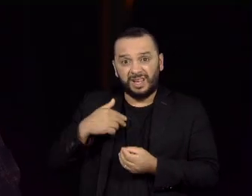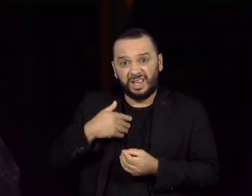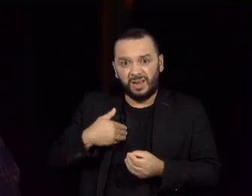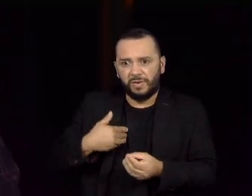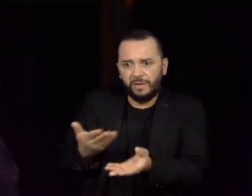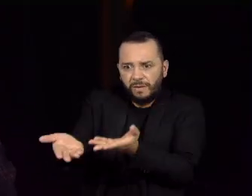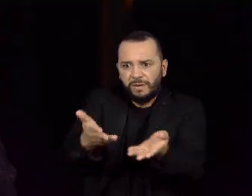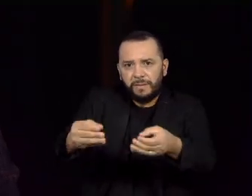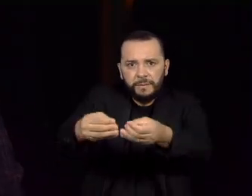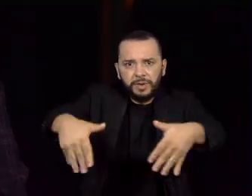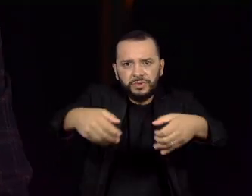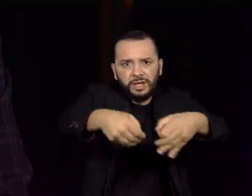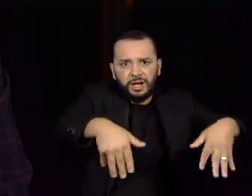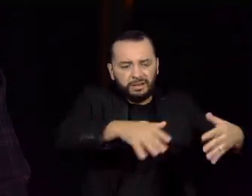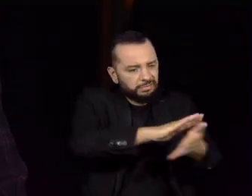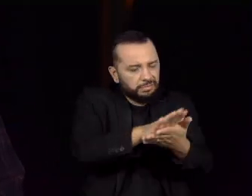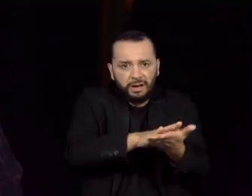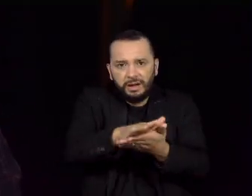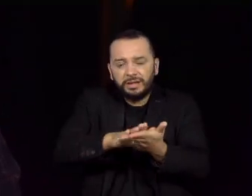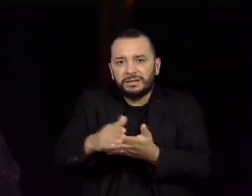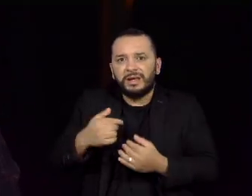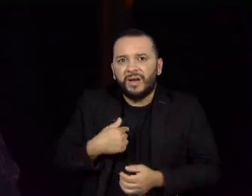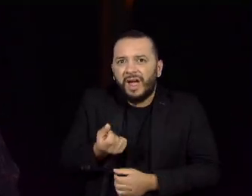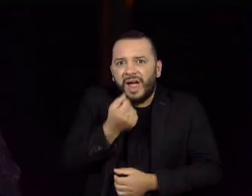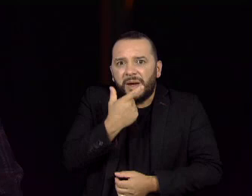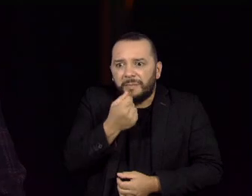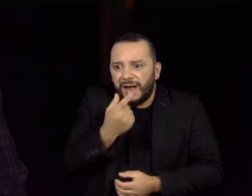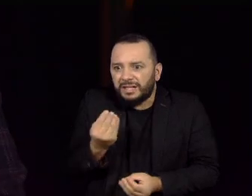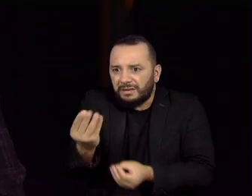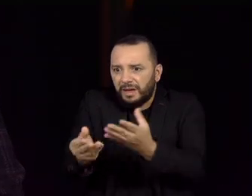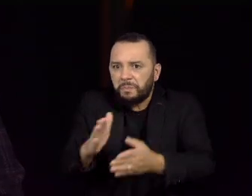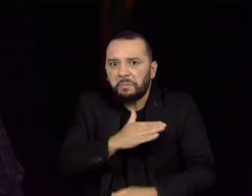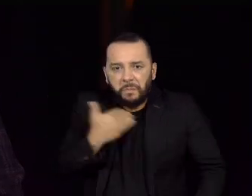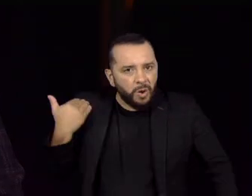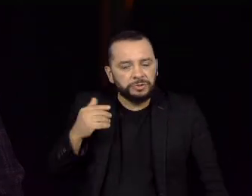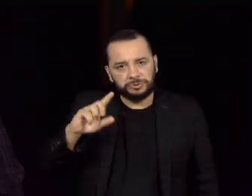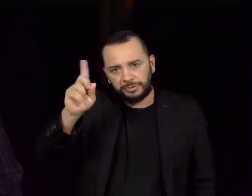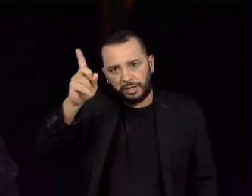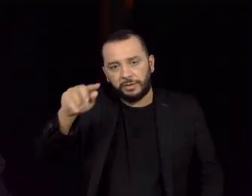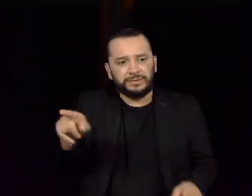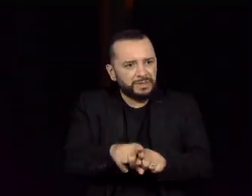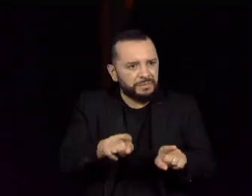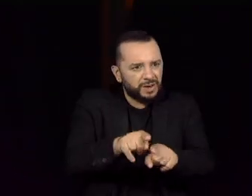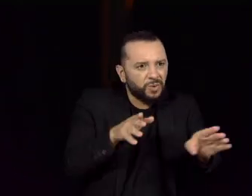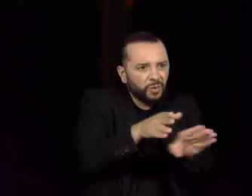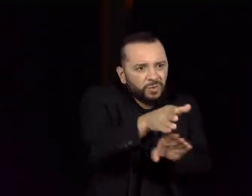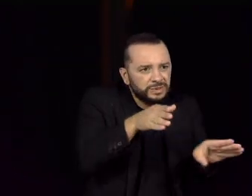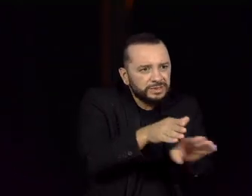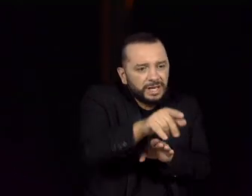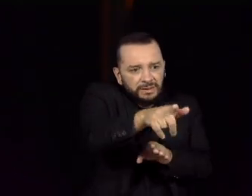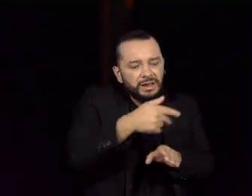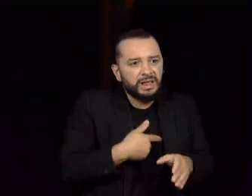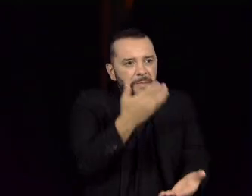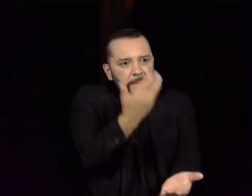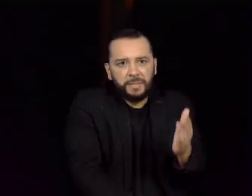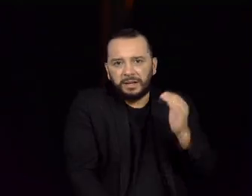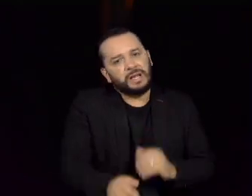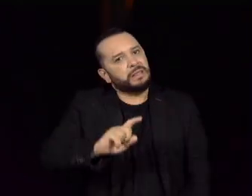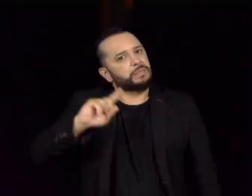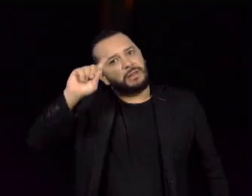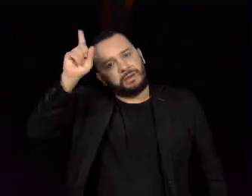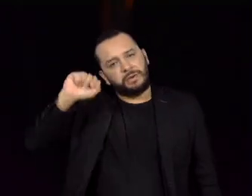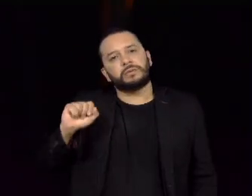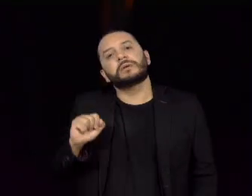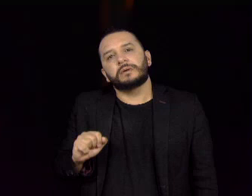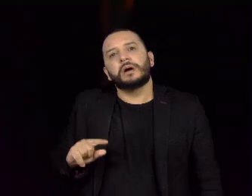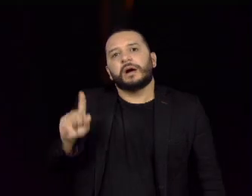mal. A ninguém darei nem remédio mortal, nem conselho que induza a perda. O